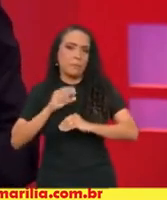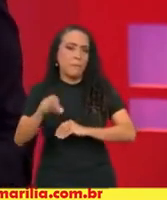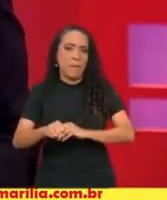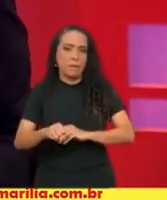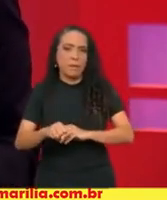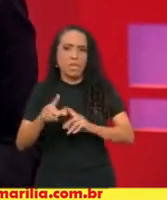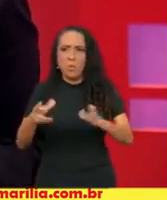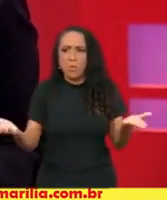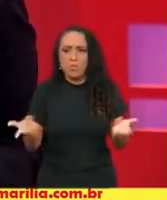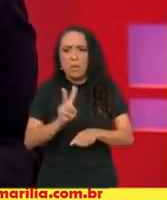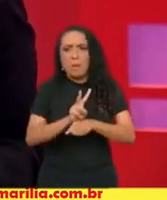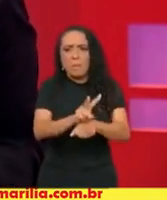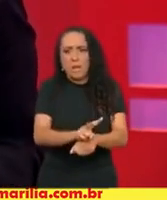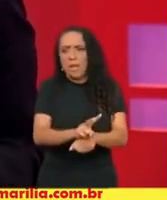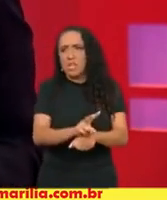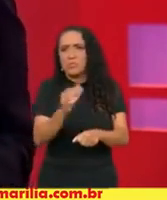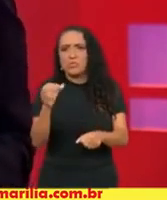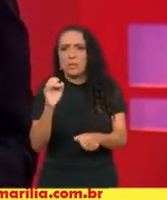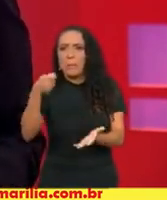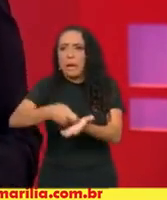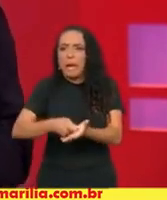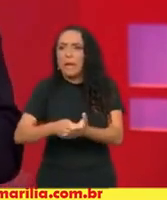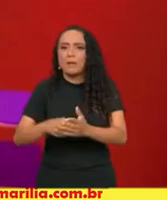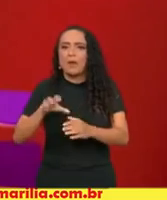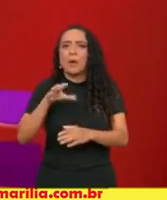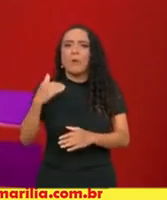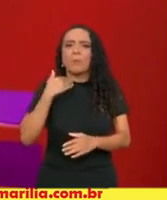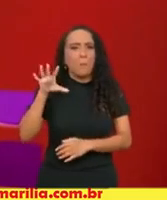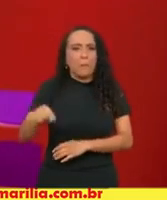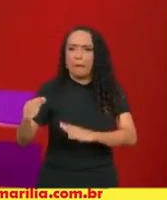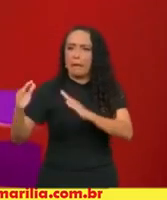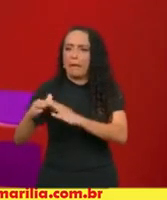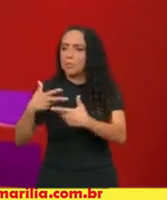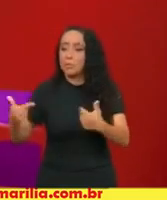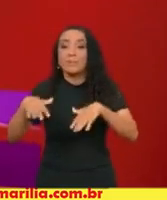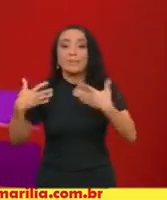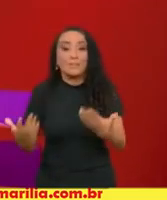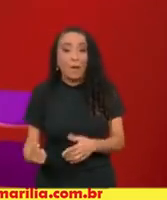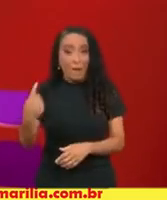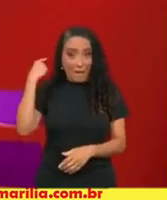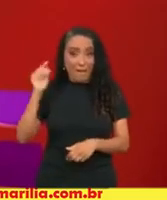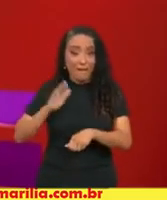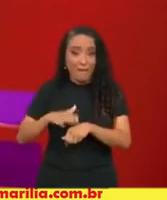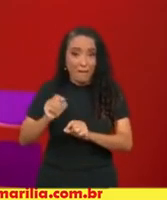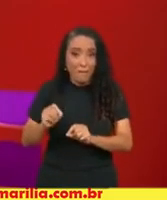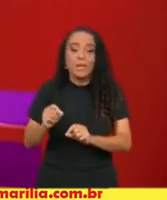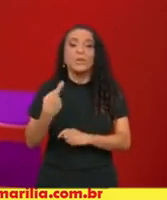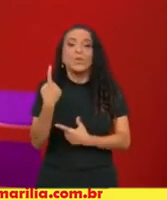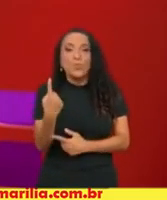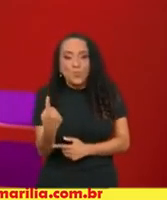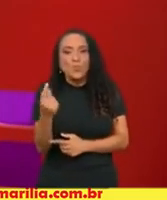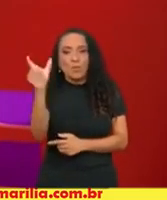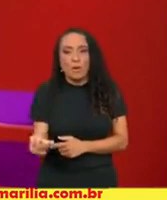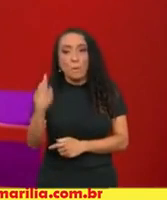você coloca a sua casa, um Exatamente. Carro, um imóvel. Não pagou, o banco vai lá e nhaca, e retoma. Né? Toma o bem. Se não